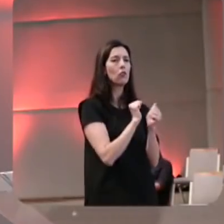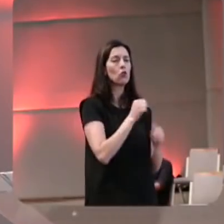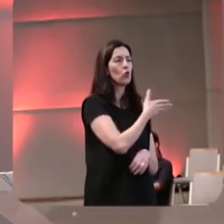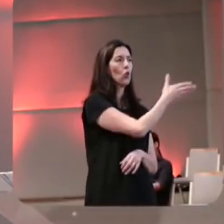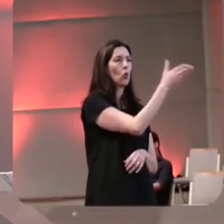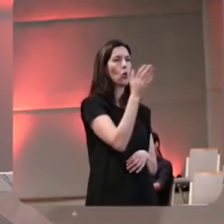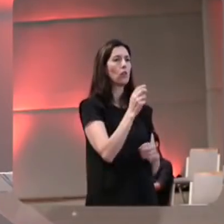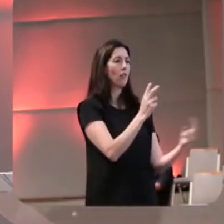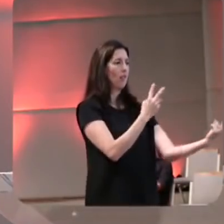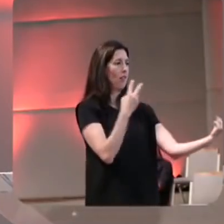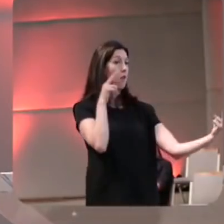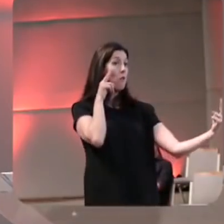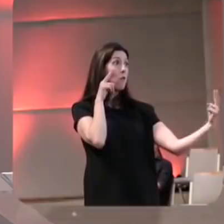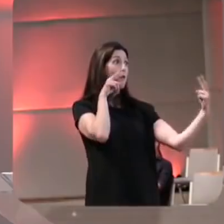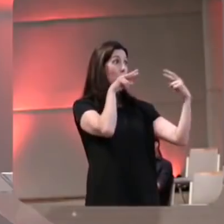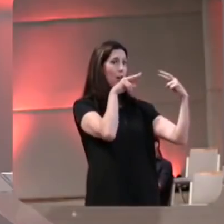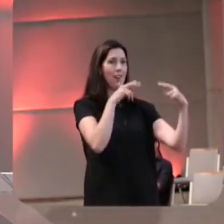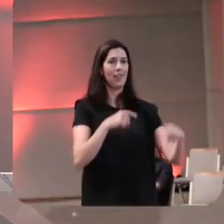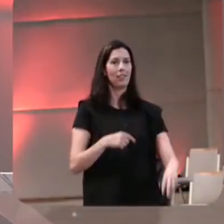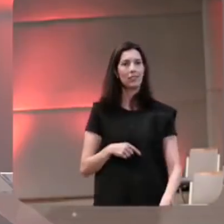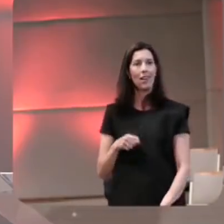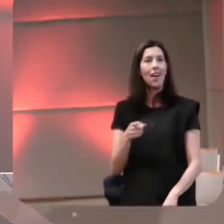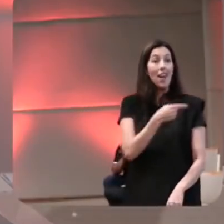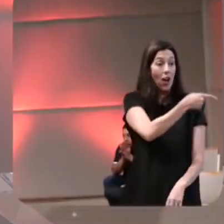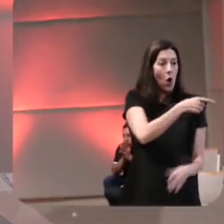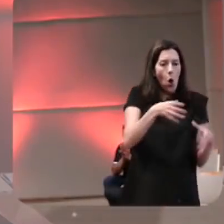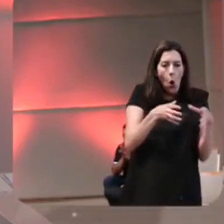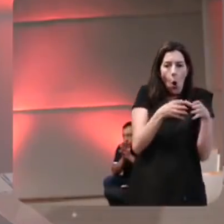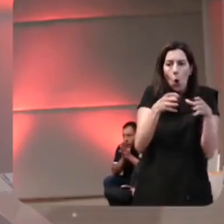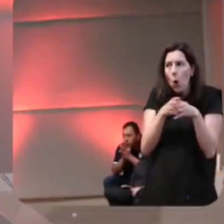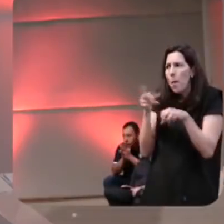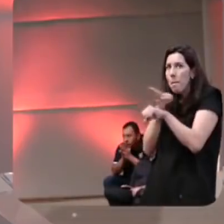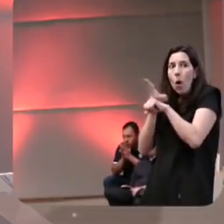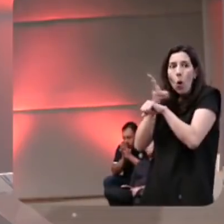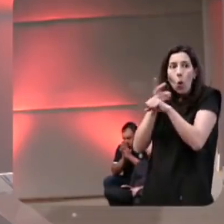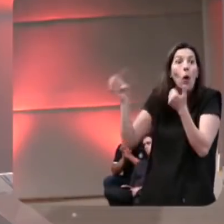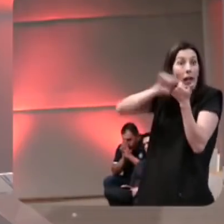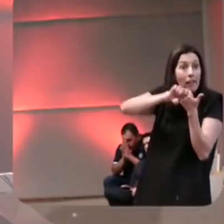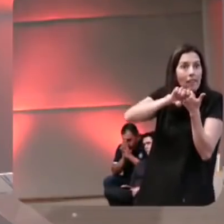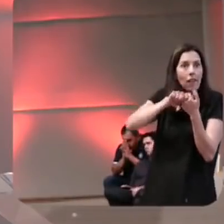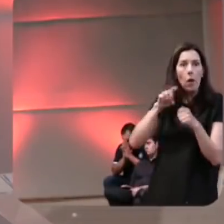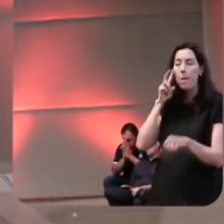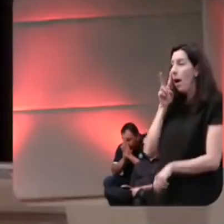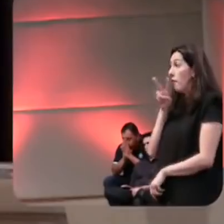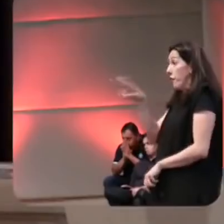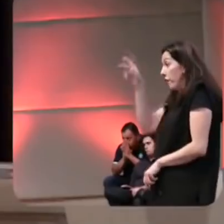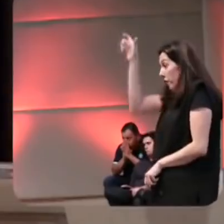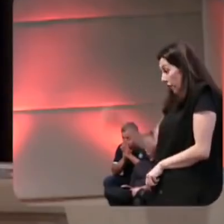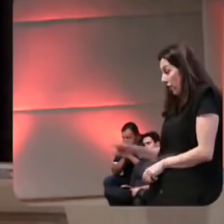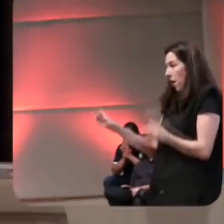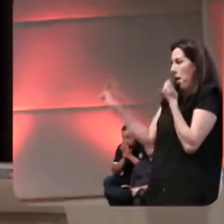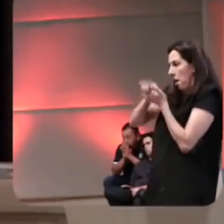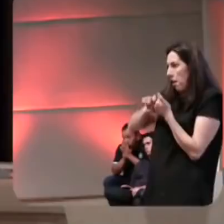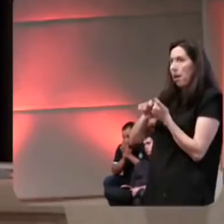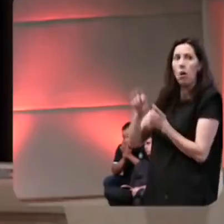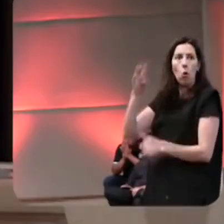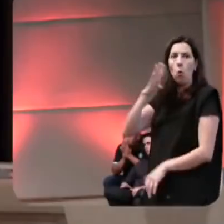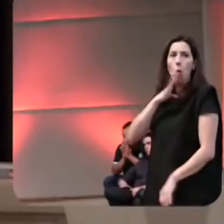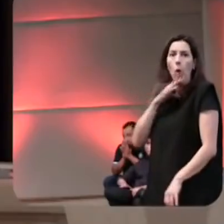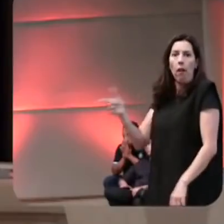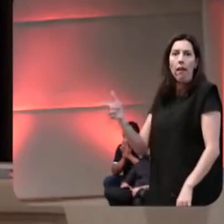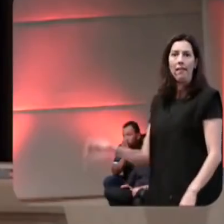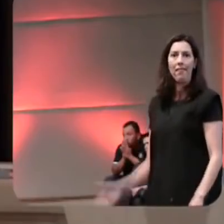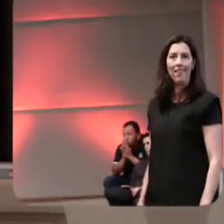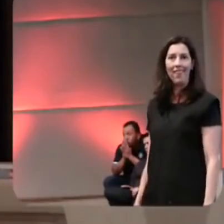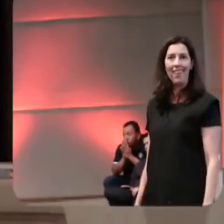não reconheceram Eliseu, não reconheceram o caminho para Samaria. Samaria era a capital